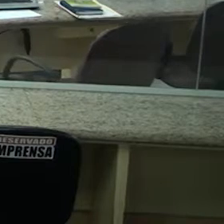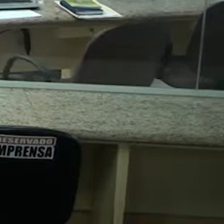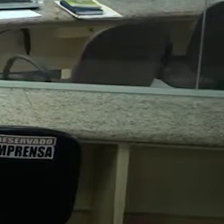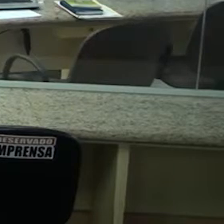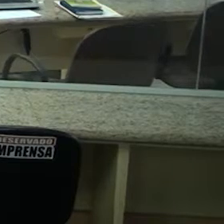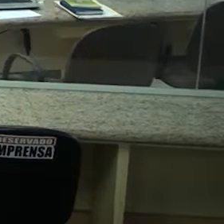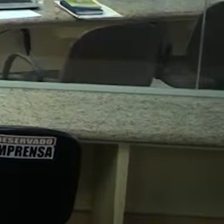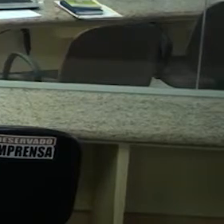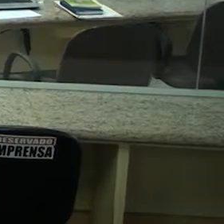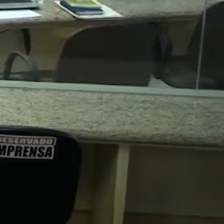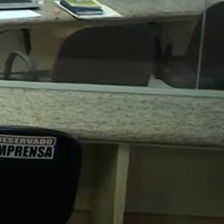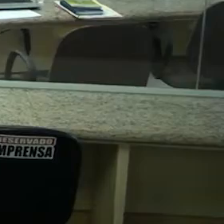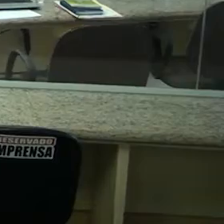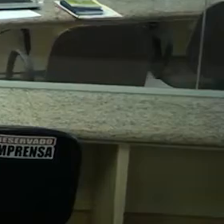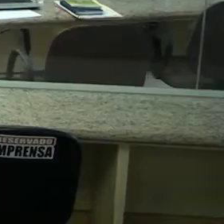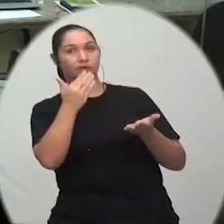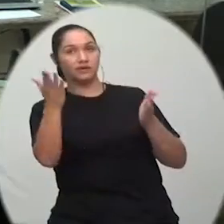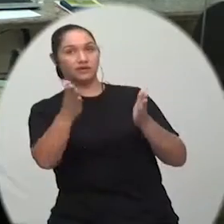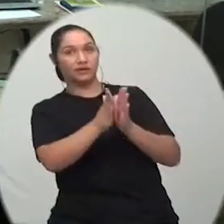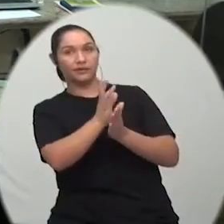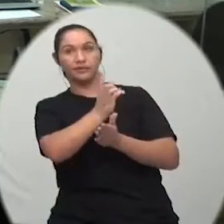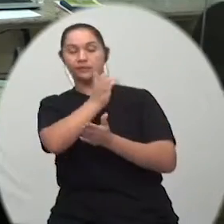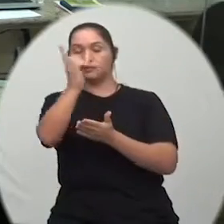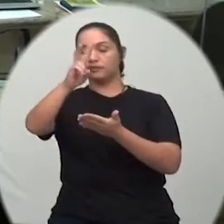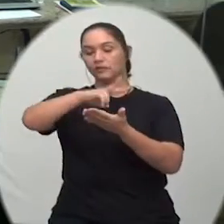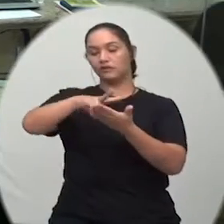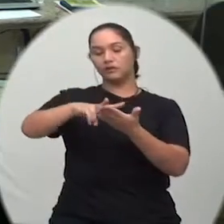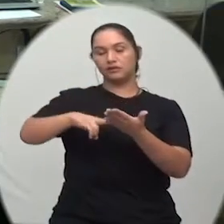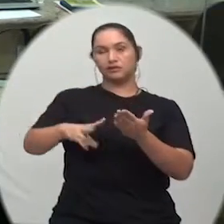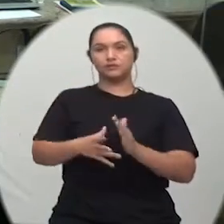Solicito ao senhor secretário que faça a leitura da Bíblia.